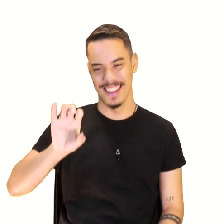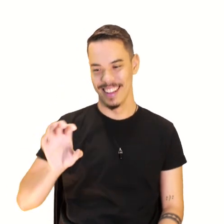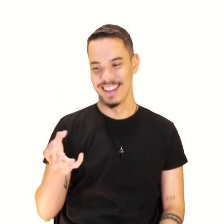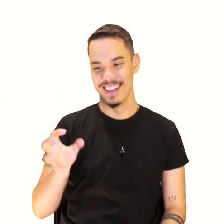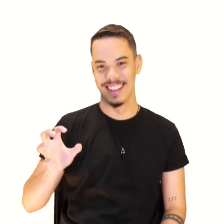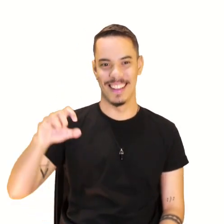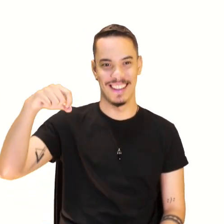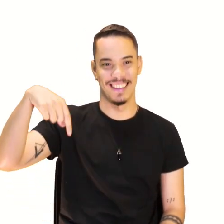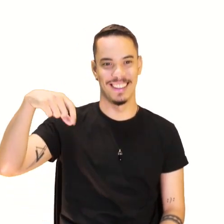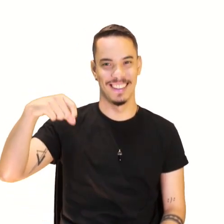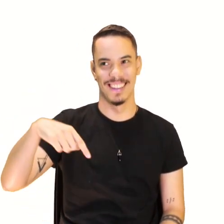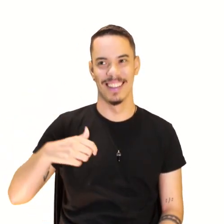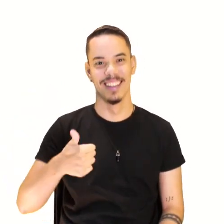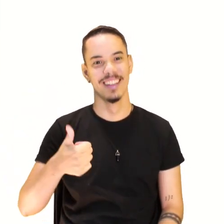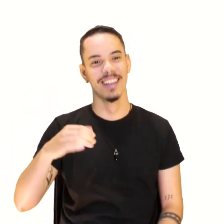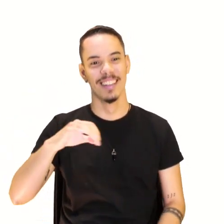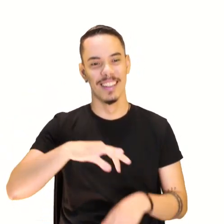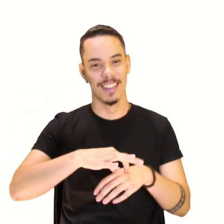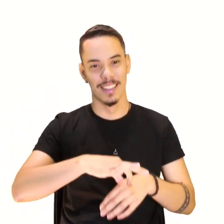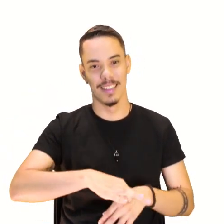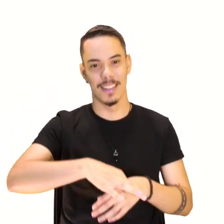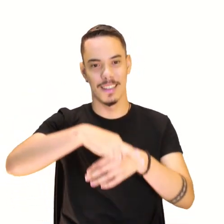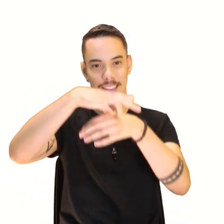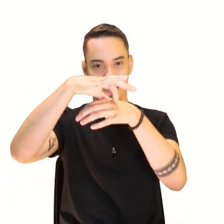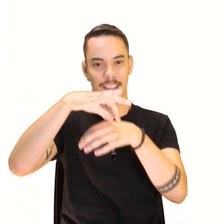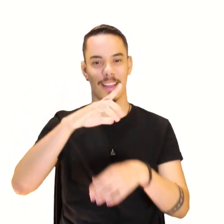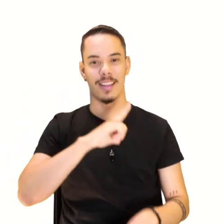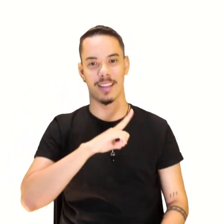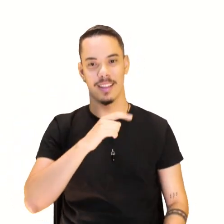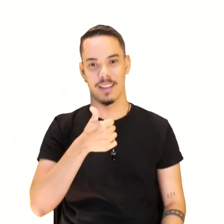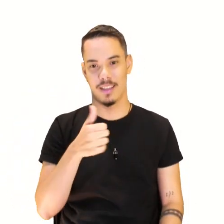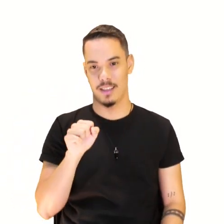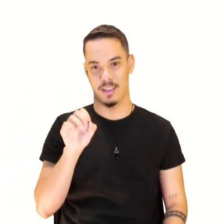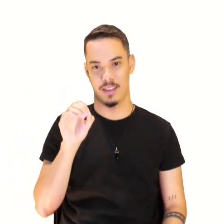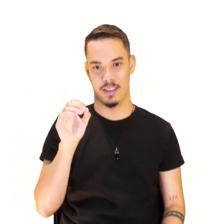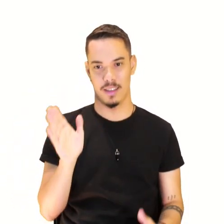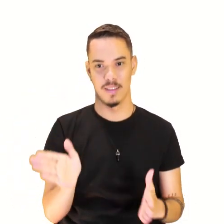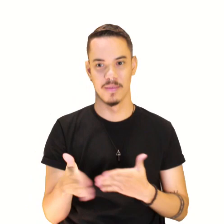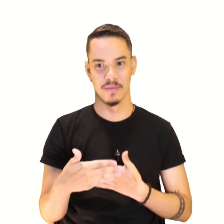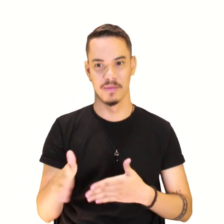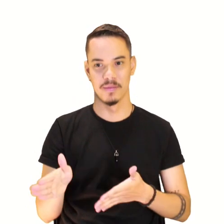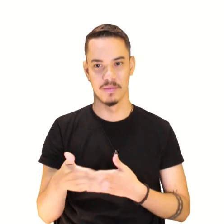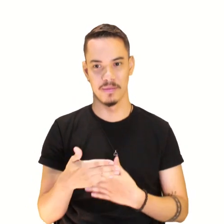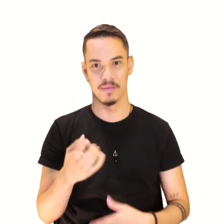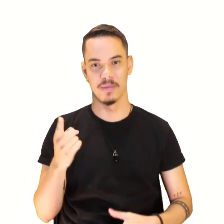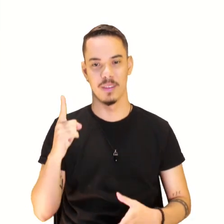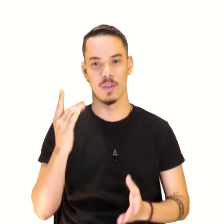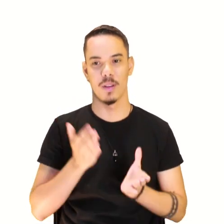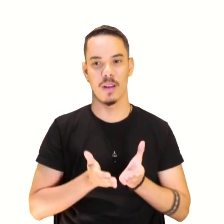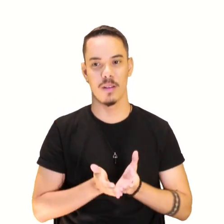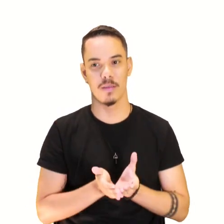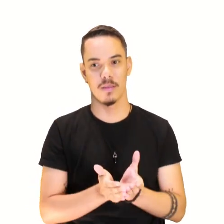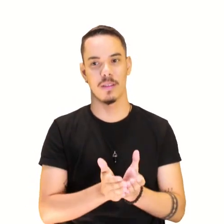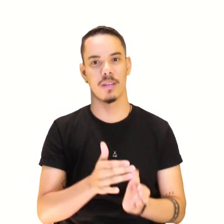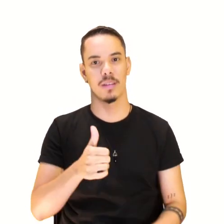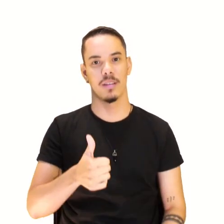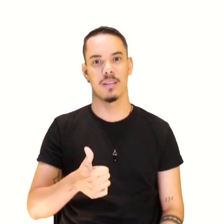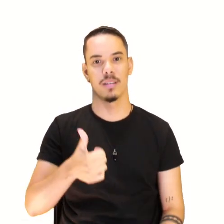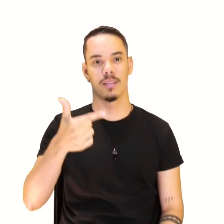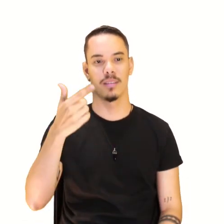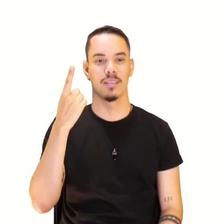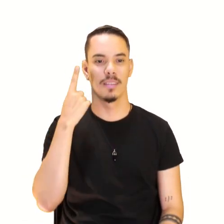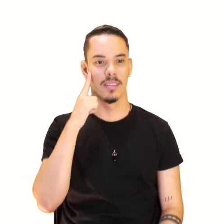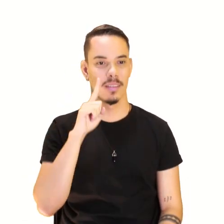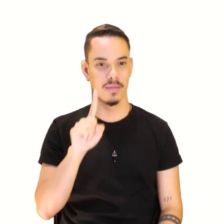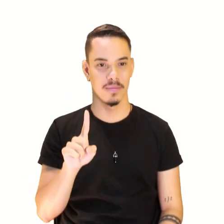10 guindastes carregam 180 caixas em um navio em 12 dias